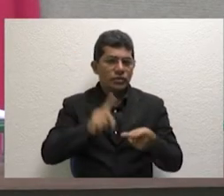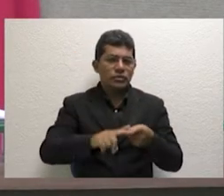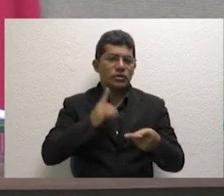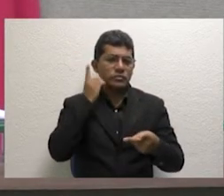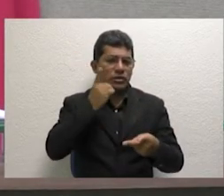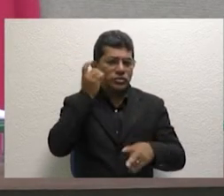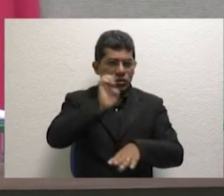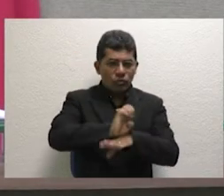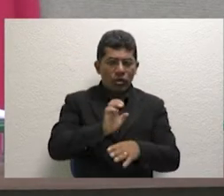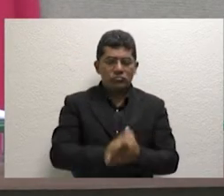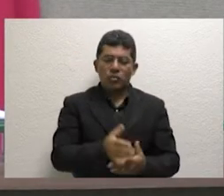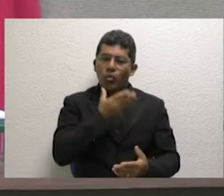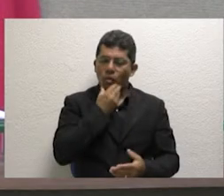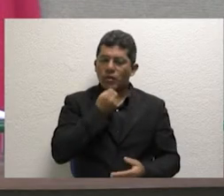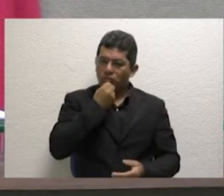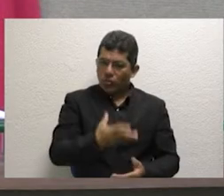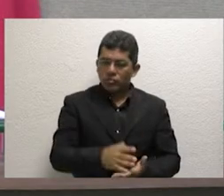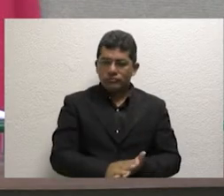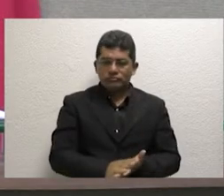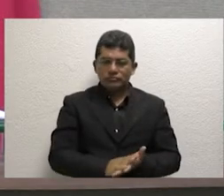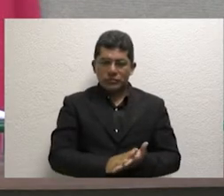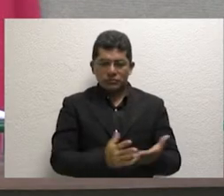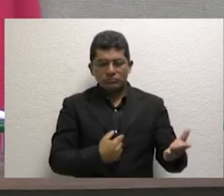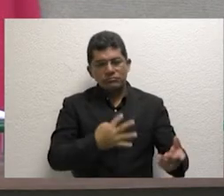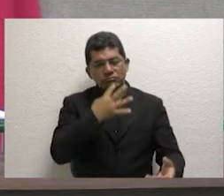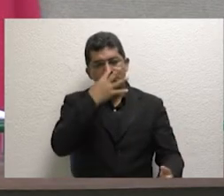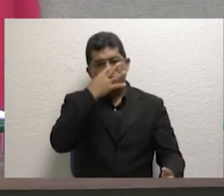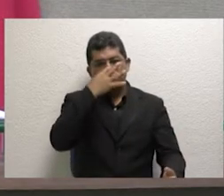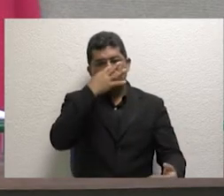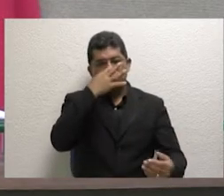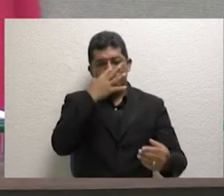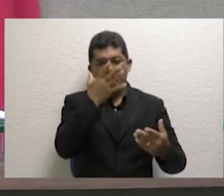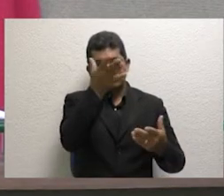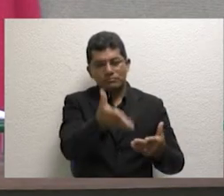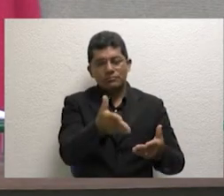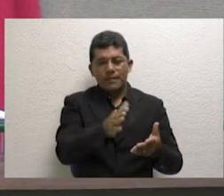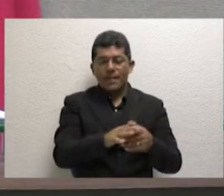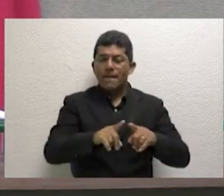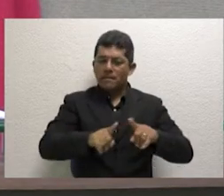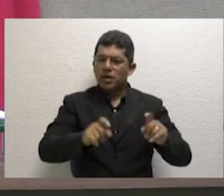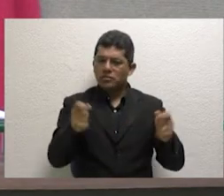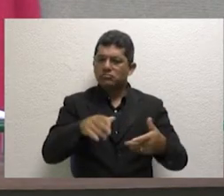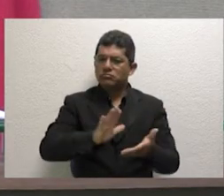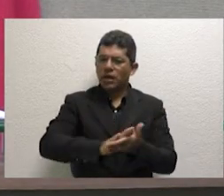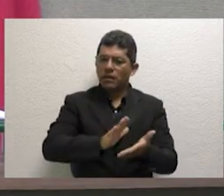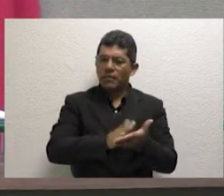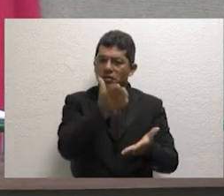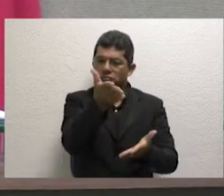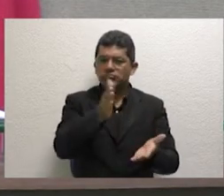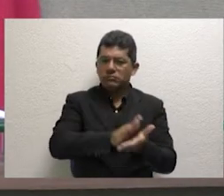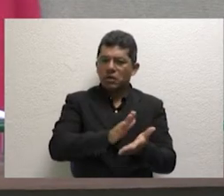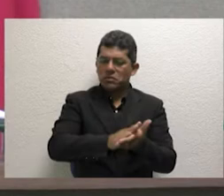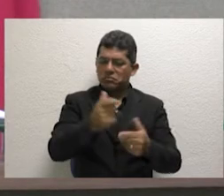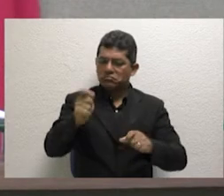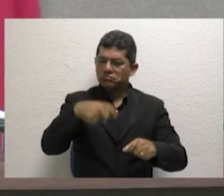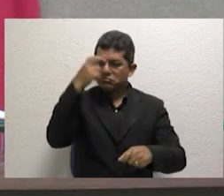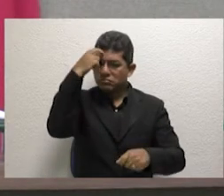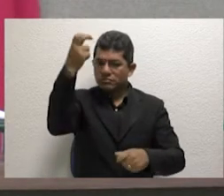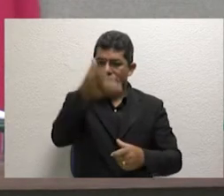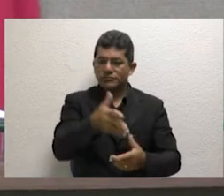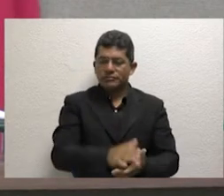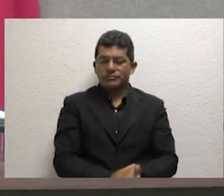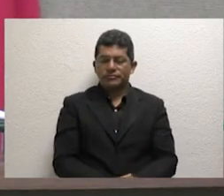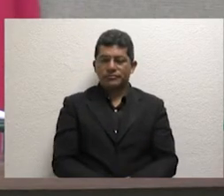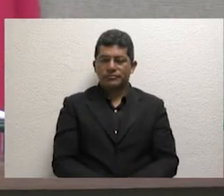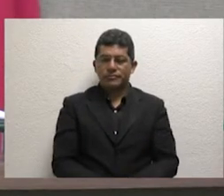desempenho e realmente eu não diria invejável mas aplausível ou plausível um outro assunto